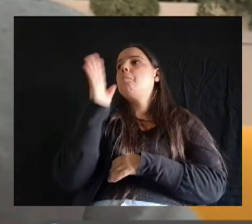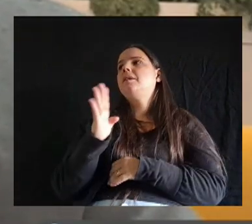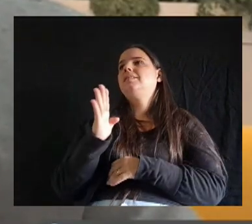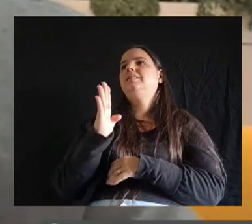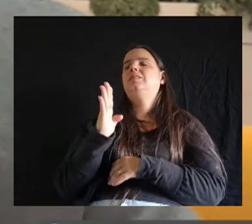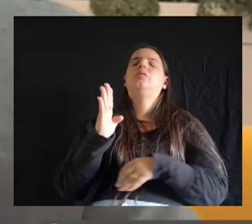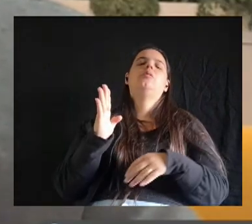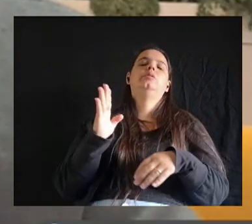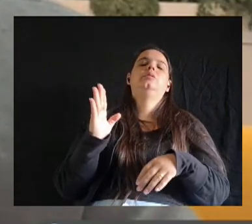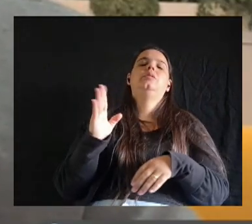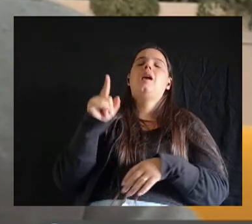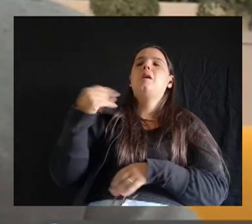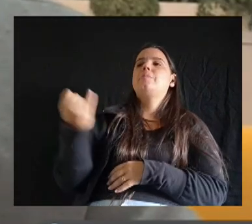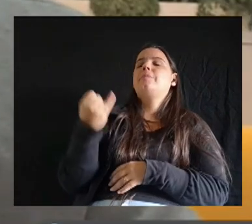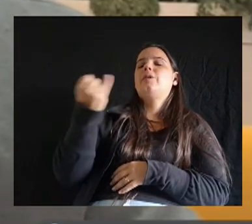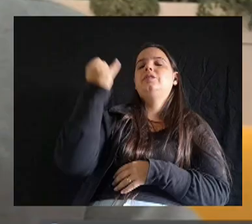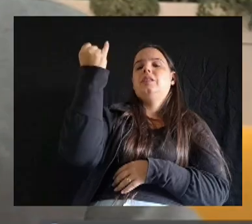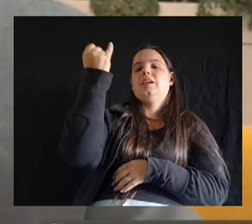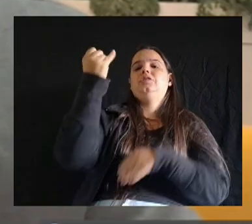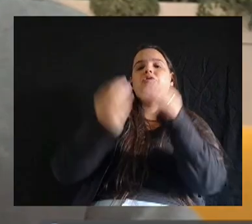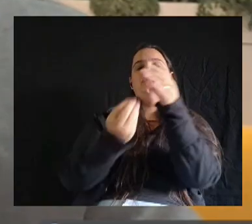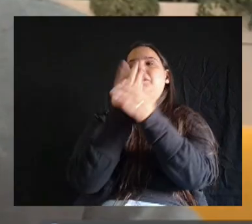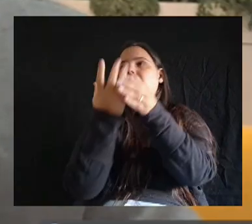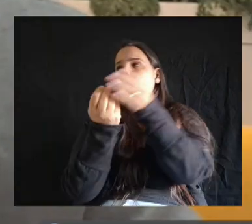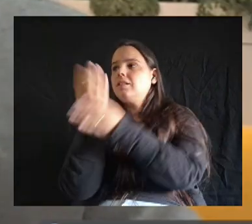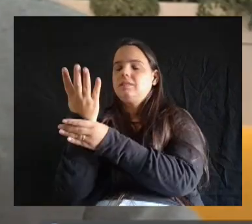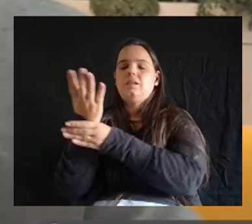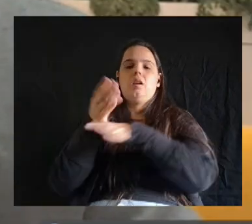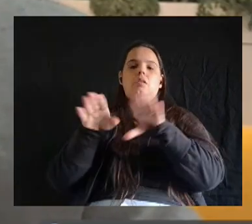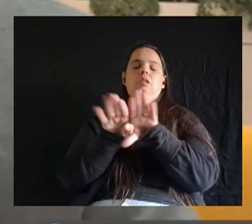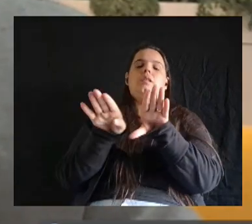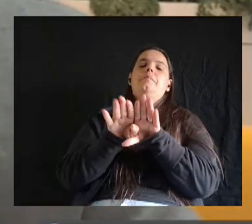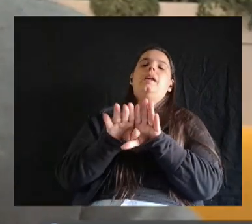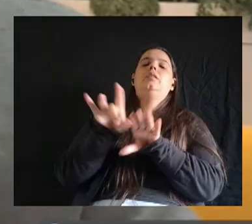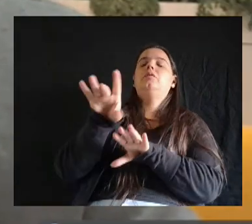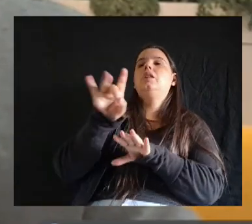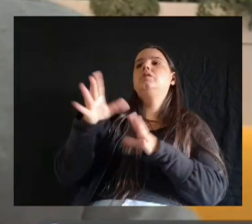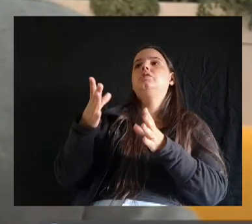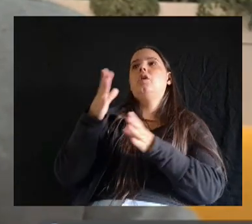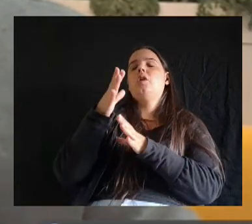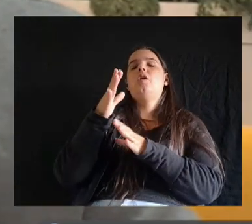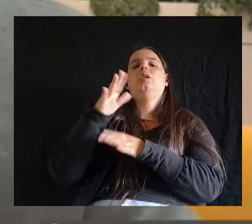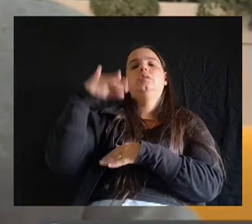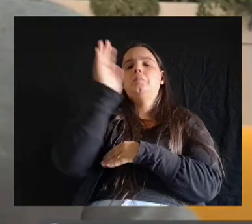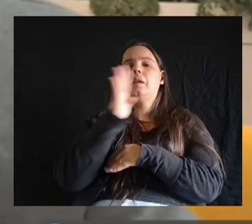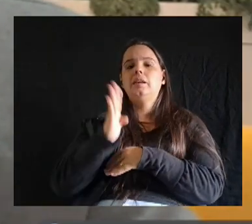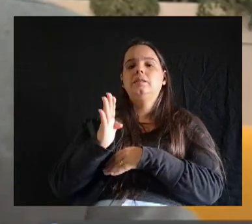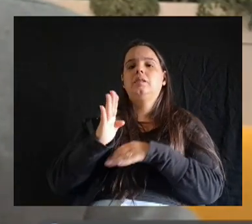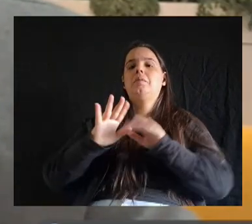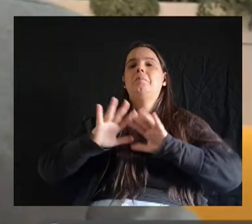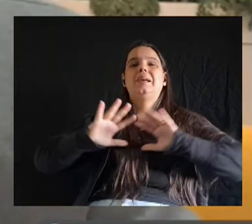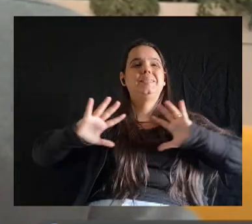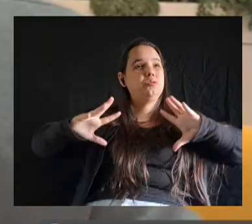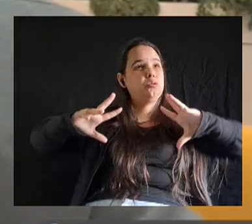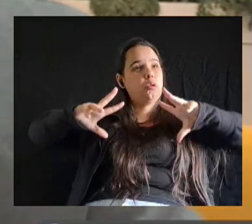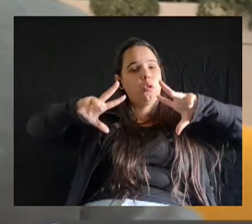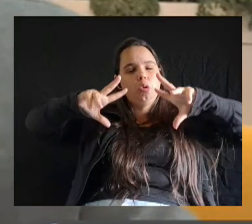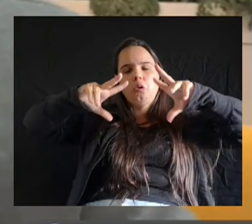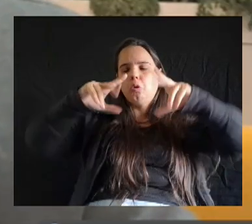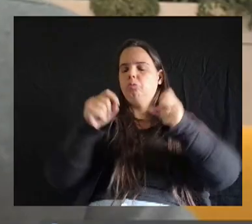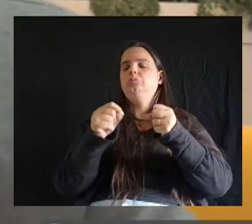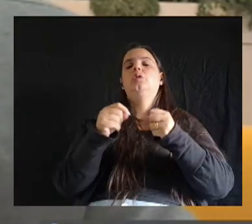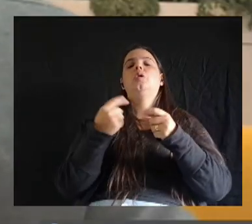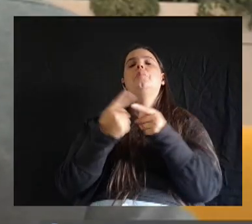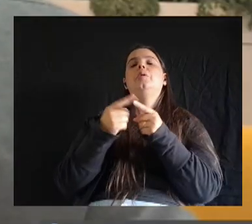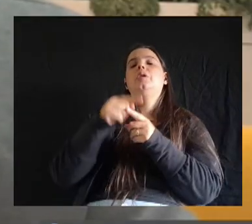de inovação nesse segmento, não só em nível nacional, mas como em nível global, porque o mundo inteiro precisa